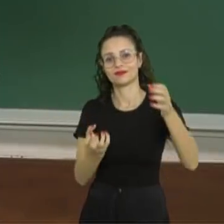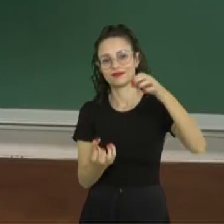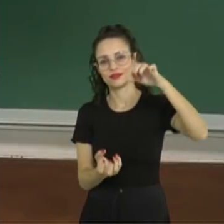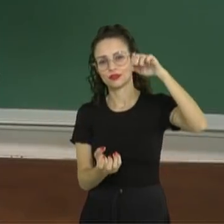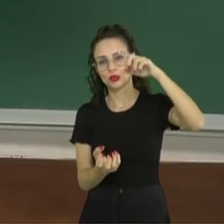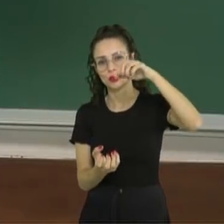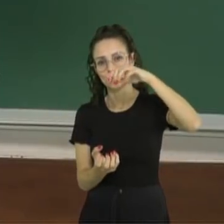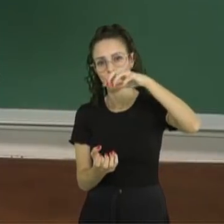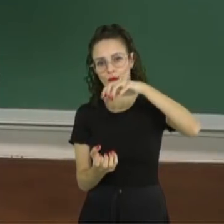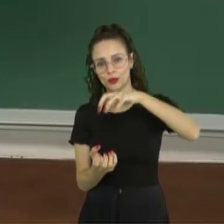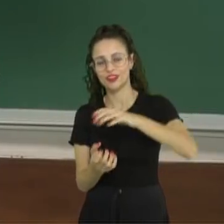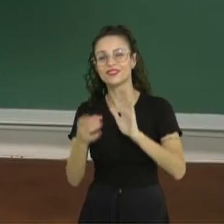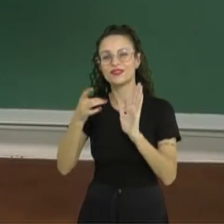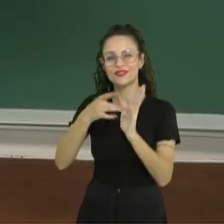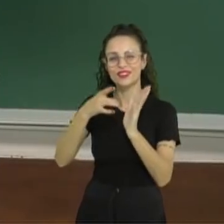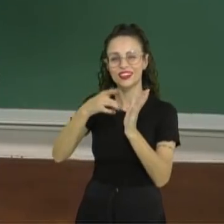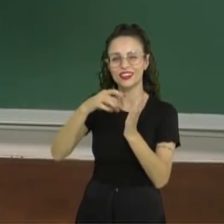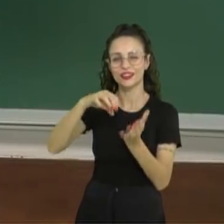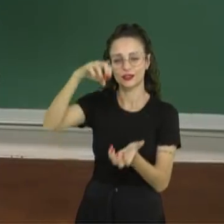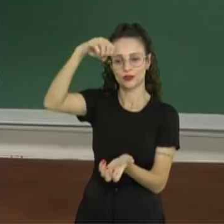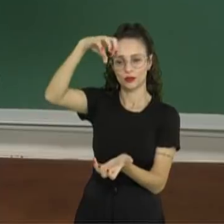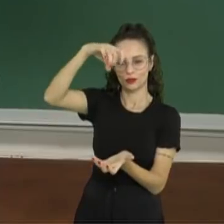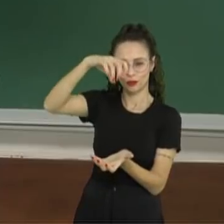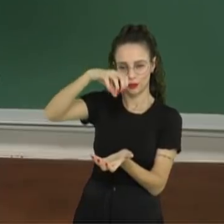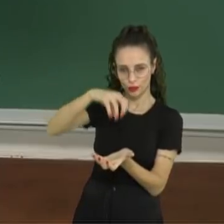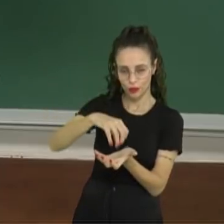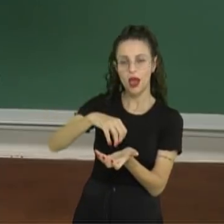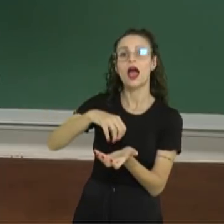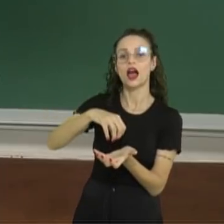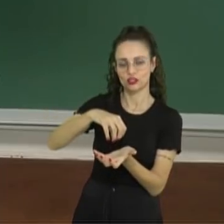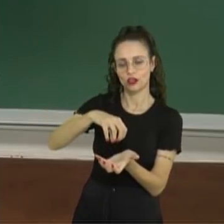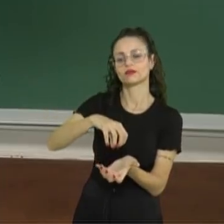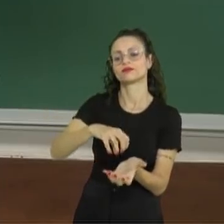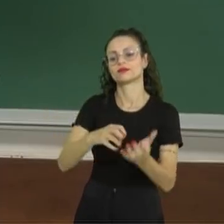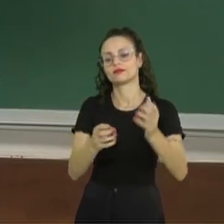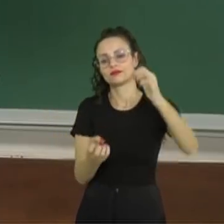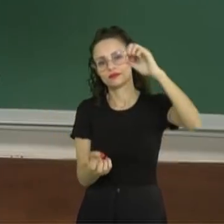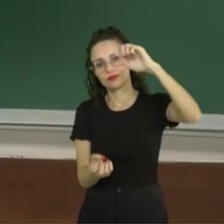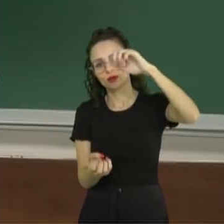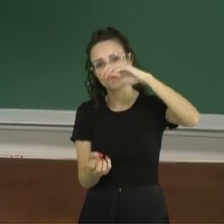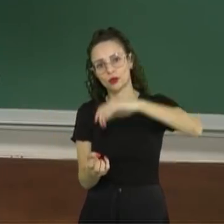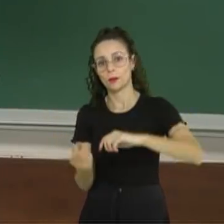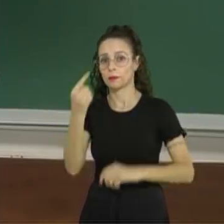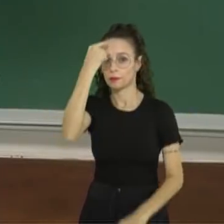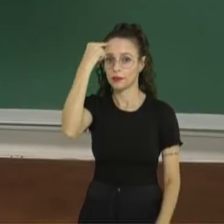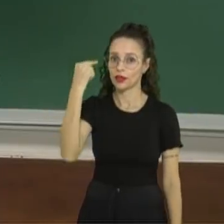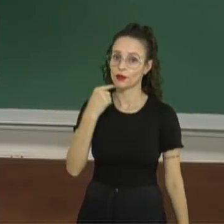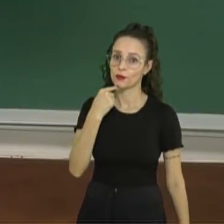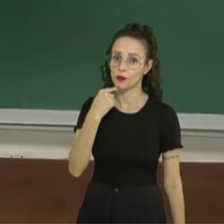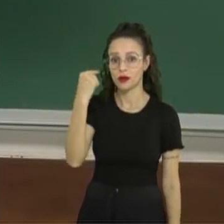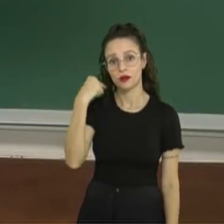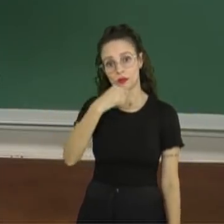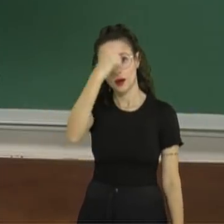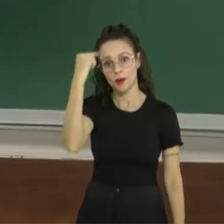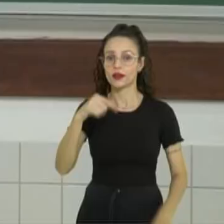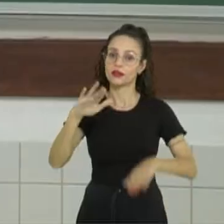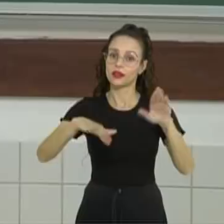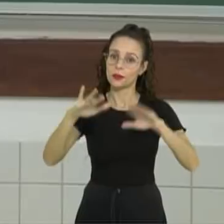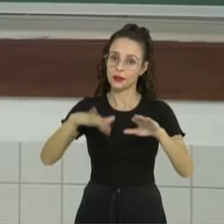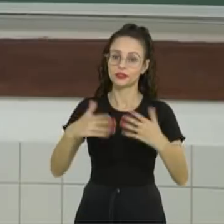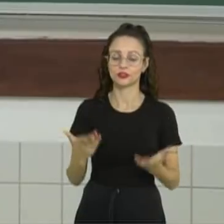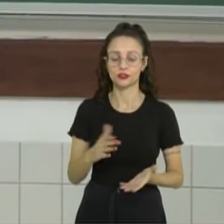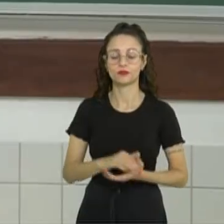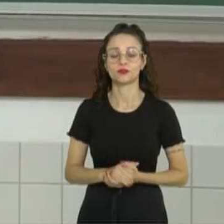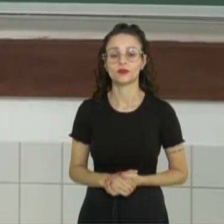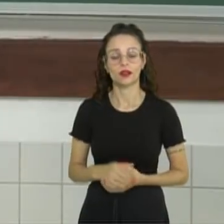areia caindo, quando termina, gira ele e conta-se de novo, né? Meia hora, 1 hora, depende do tamanho da ampulheta.